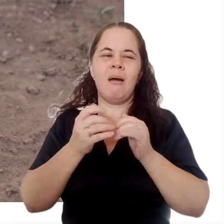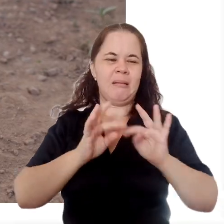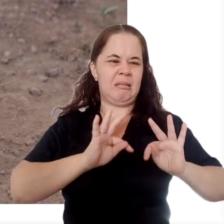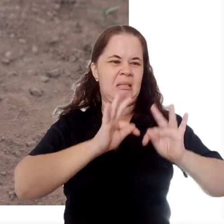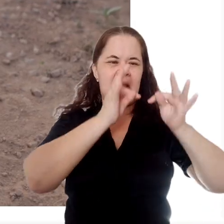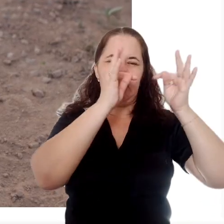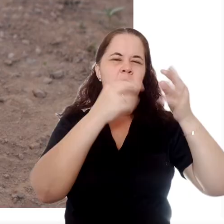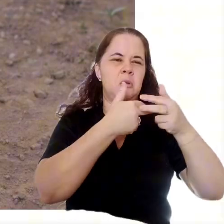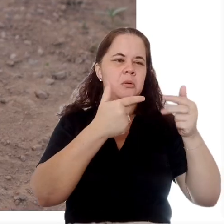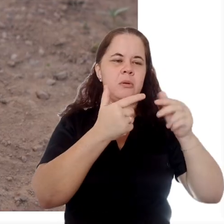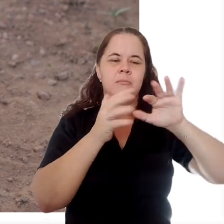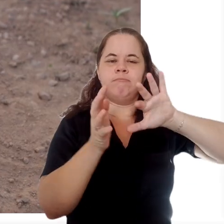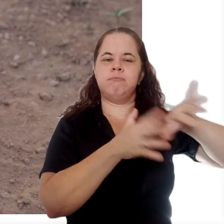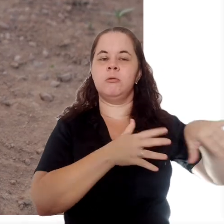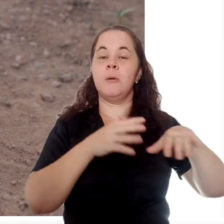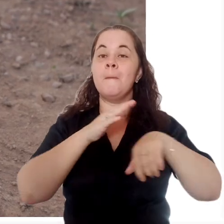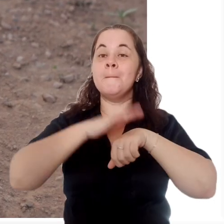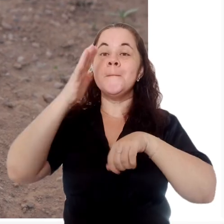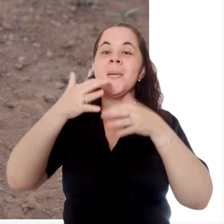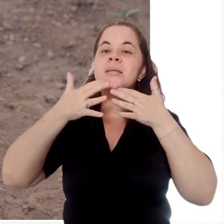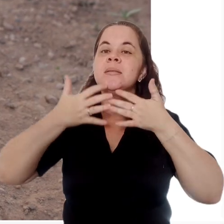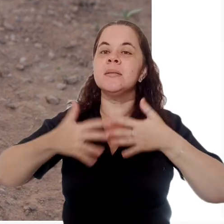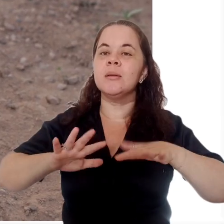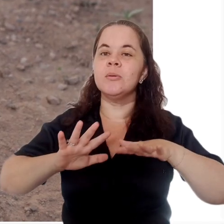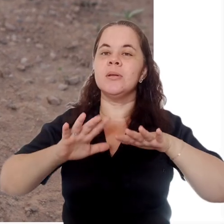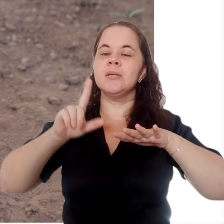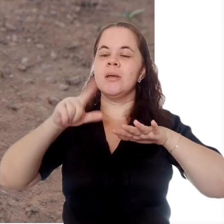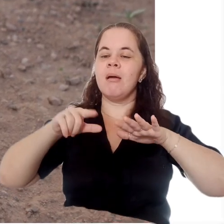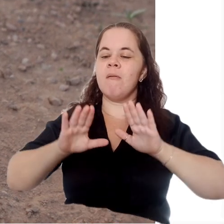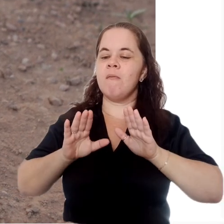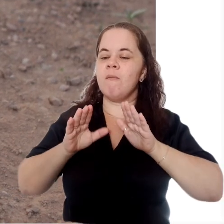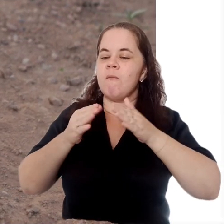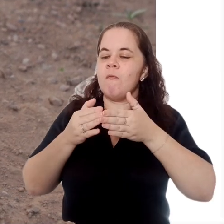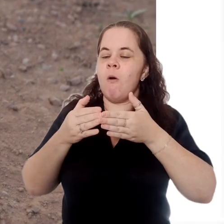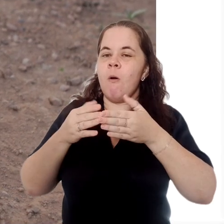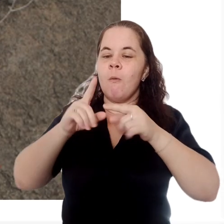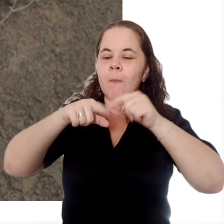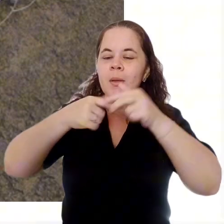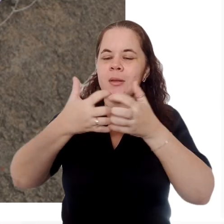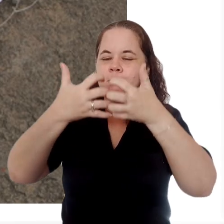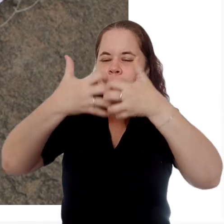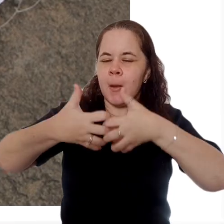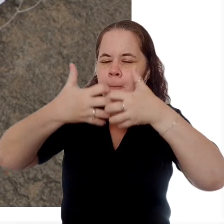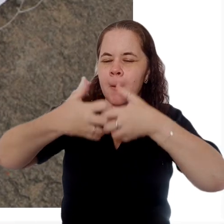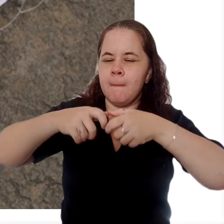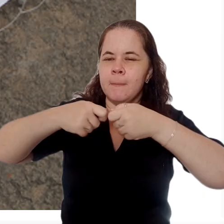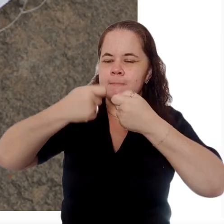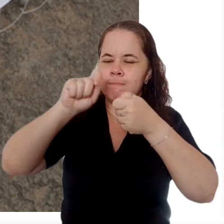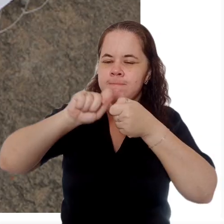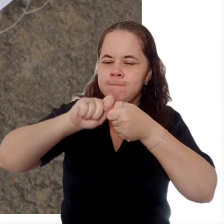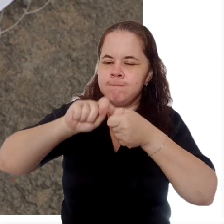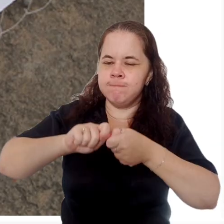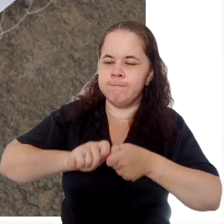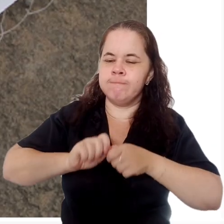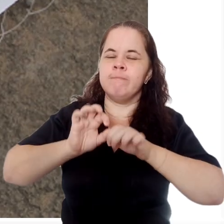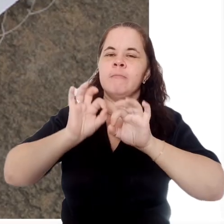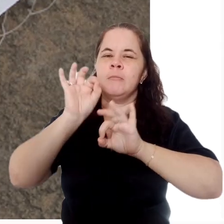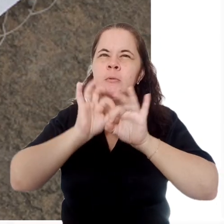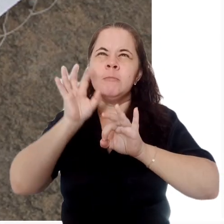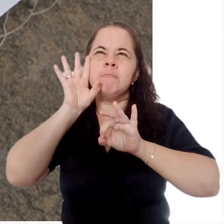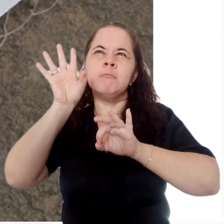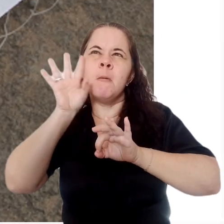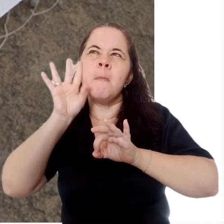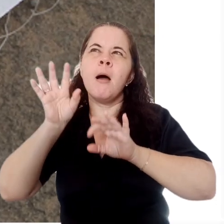tecnologia virtual, mais próxima de uma tecnologia manual, de uma tecnologia onde envolveu